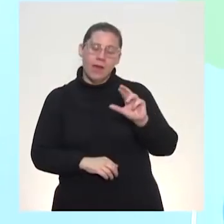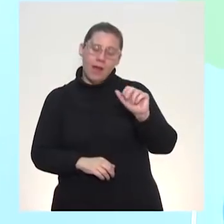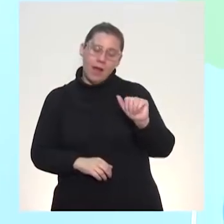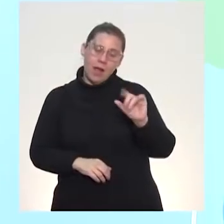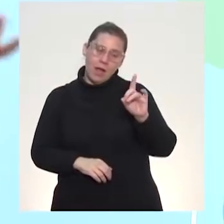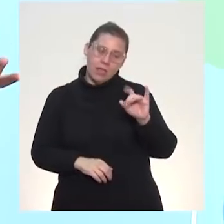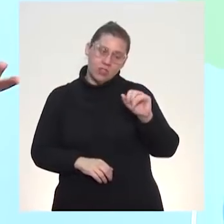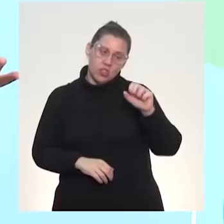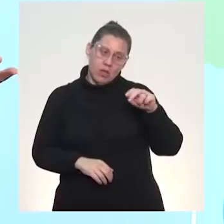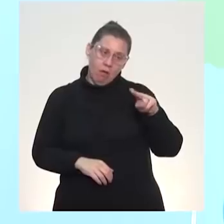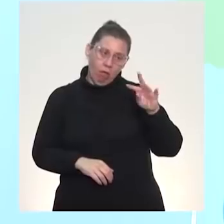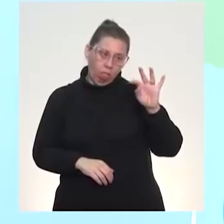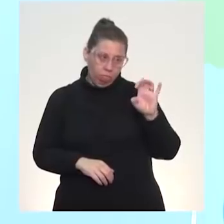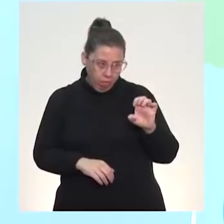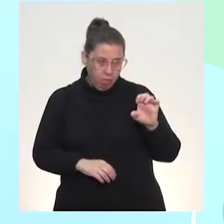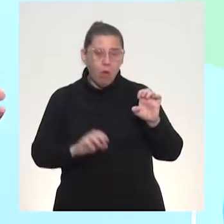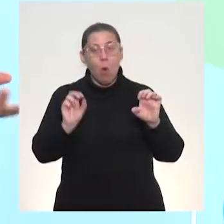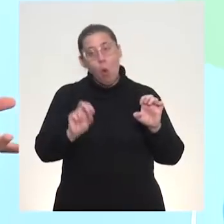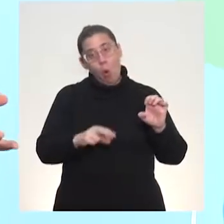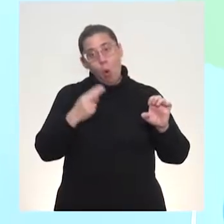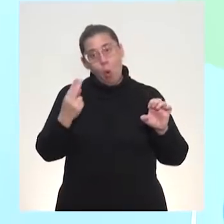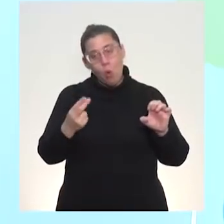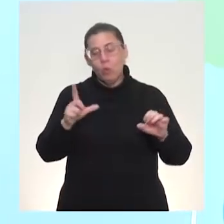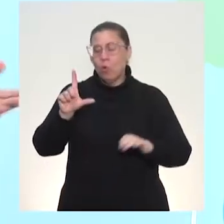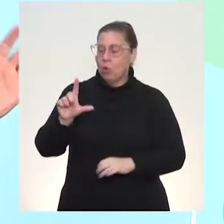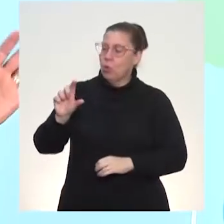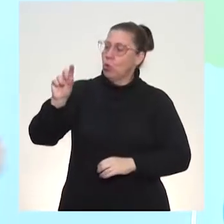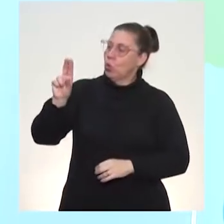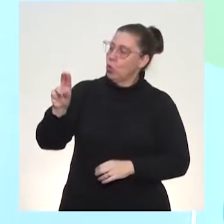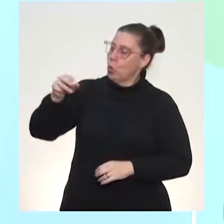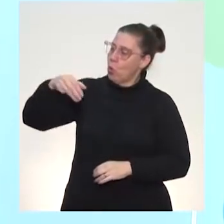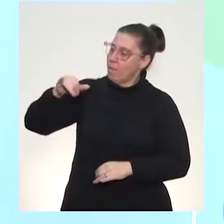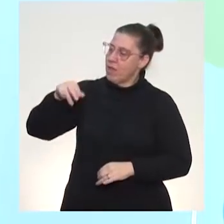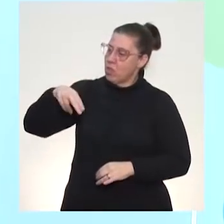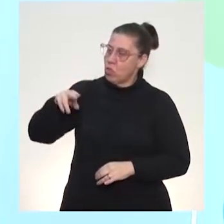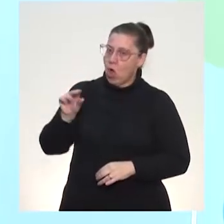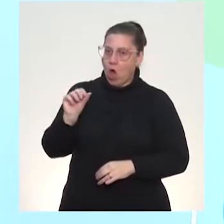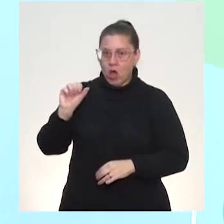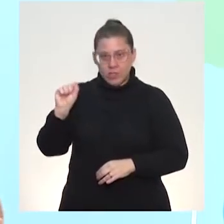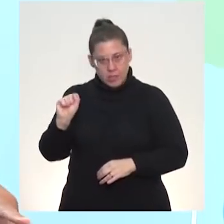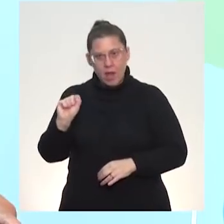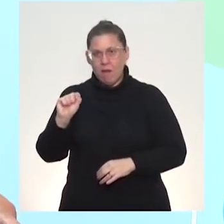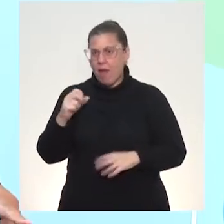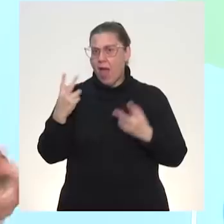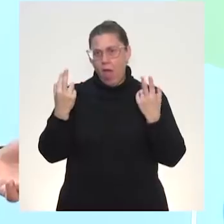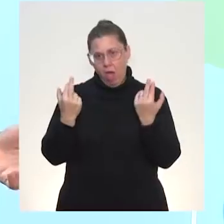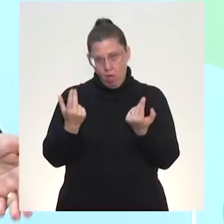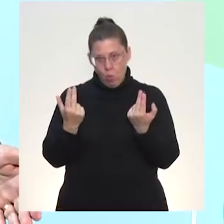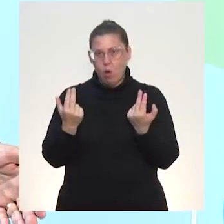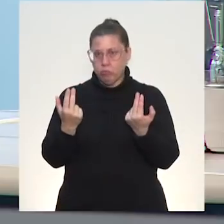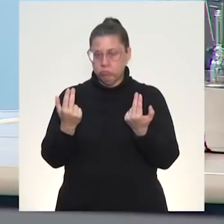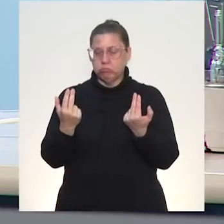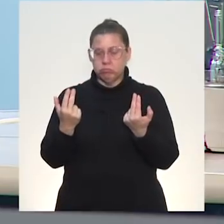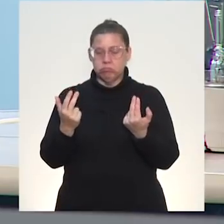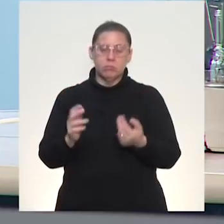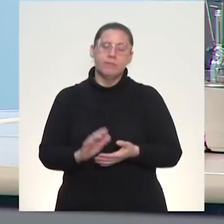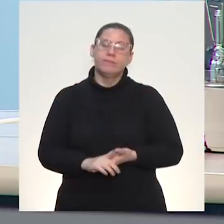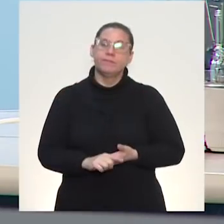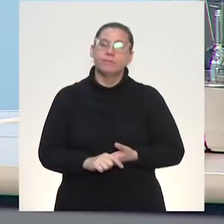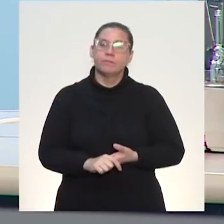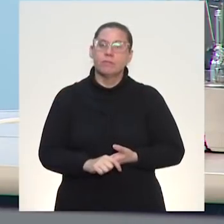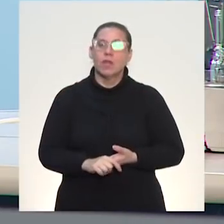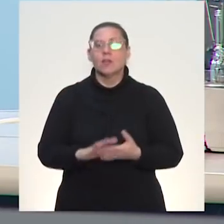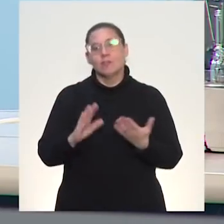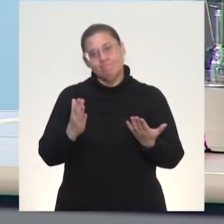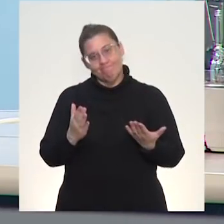energia radiante, por se referir à luz, ou energia luminosa, estão falando da mesma coisa. Então, a lâmpada LED, a lâmpada incandescente,